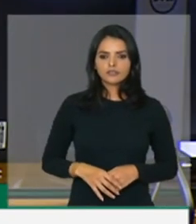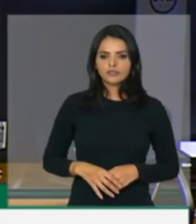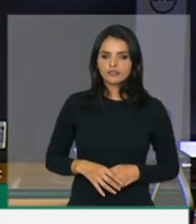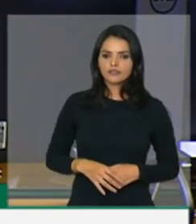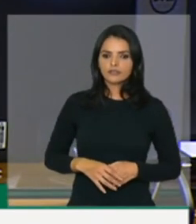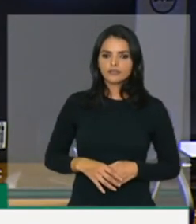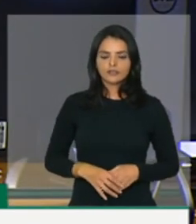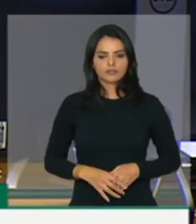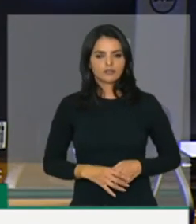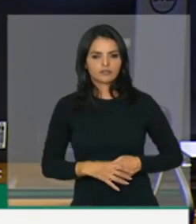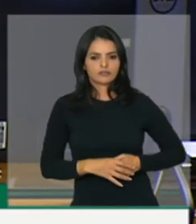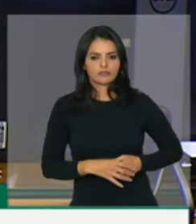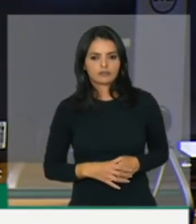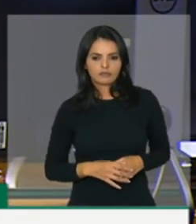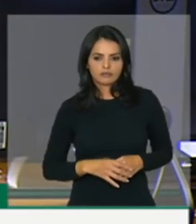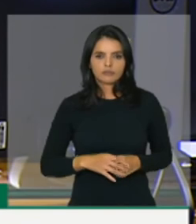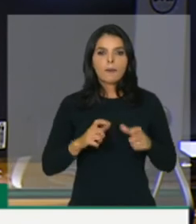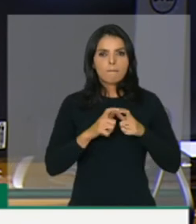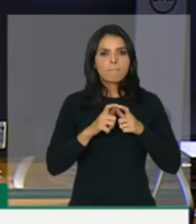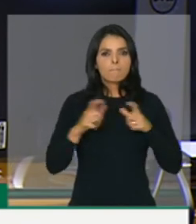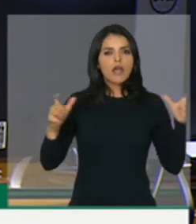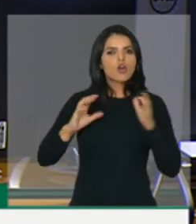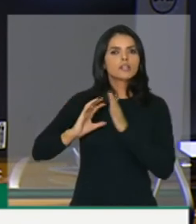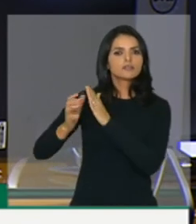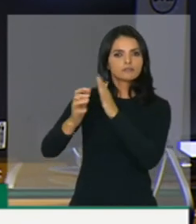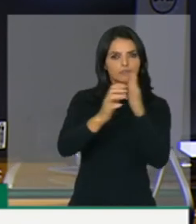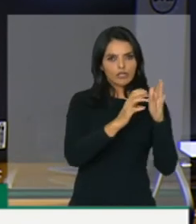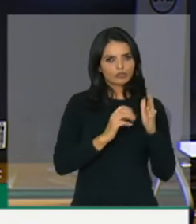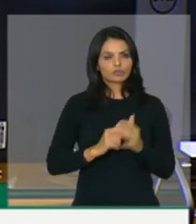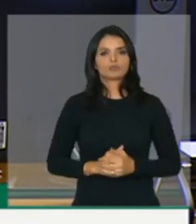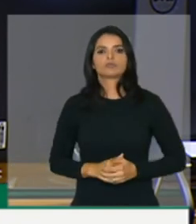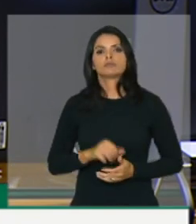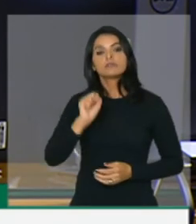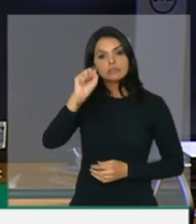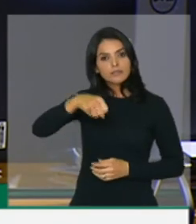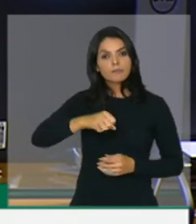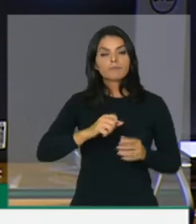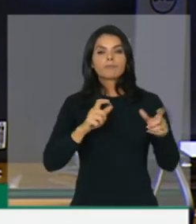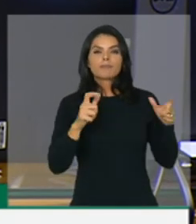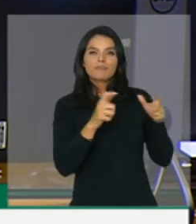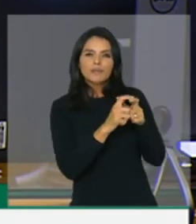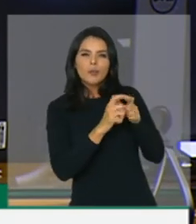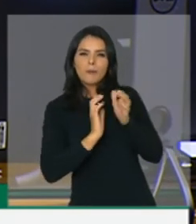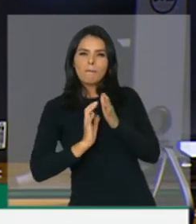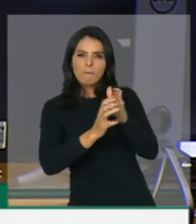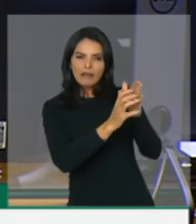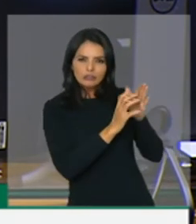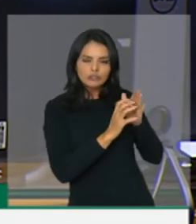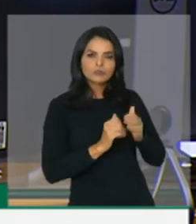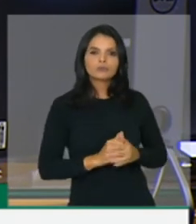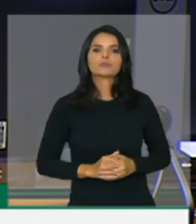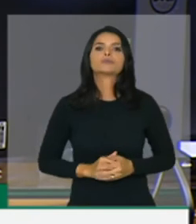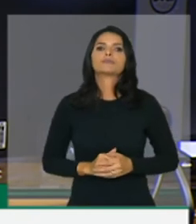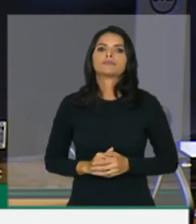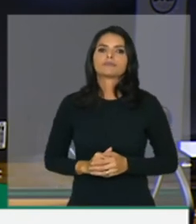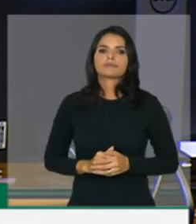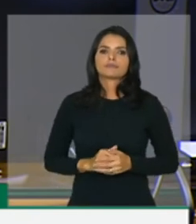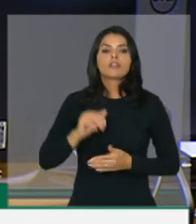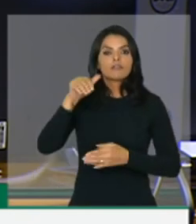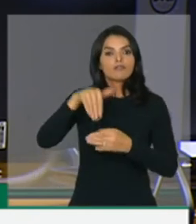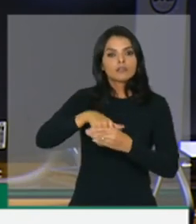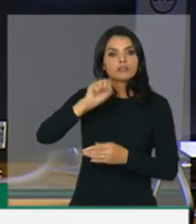Maioria? Maioria sim, senhor presidente. Minoria? A minoria vota